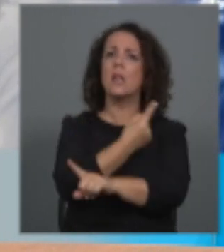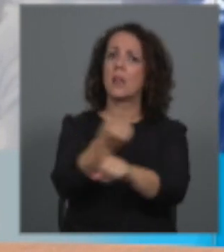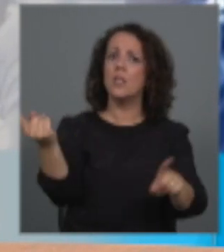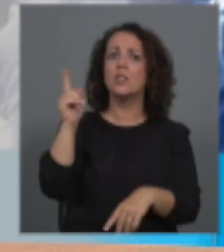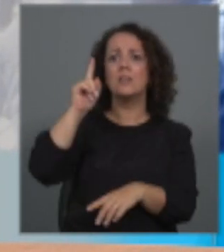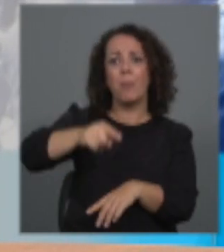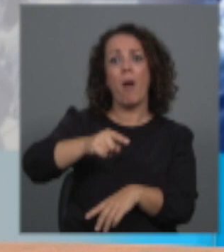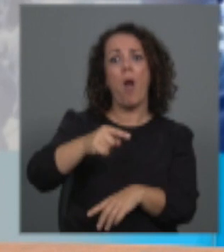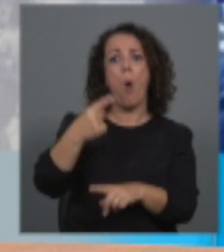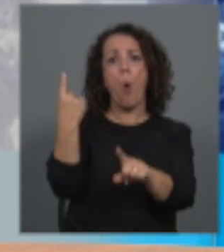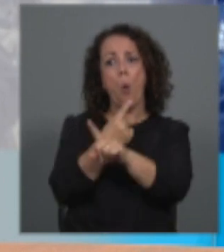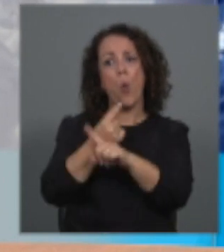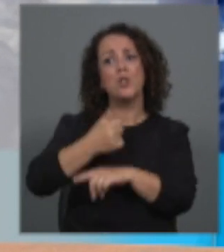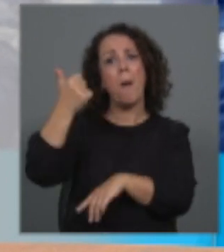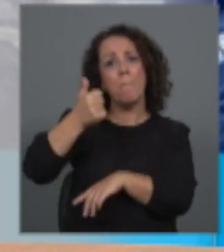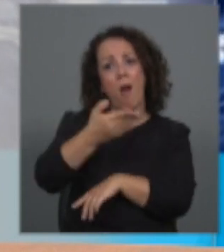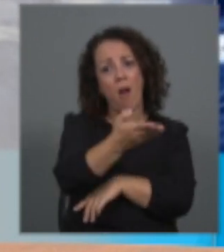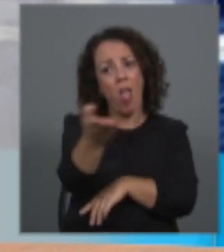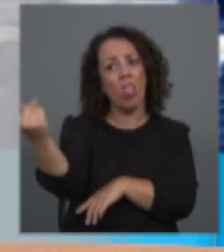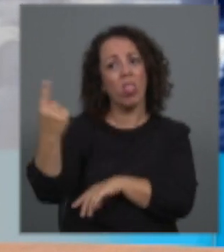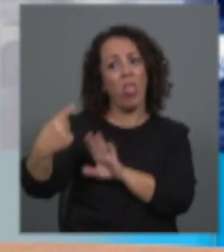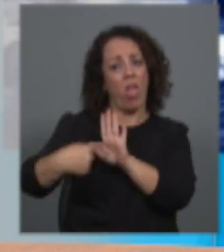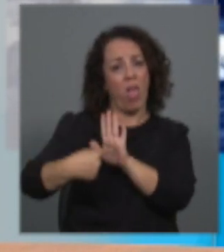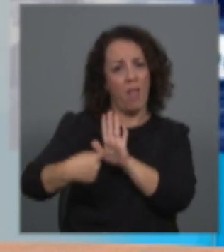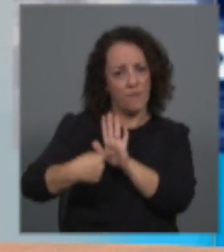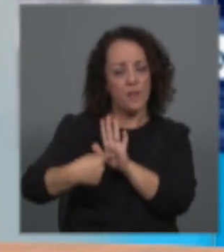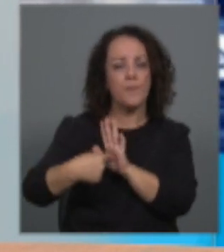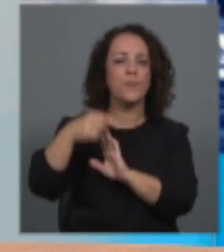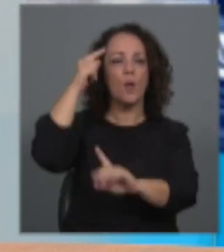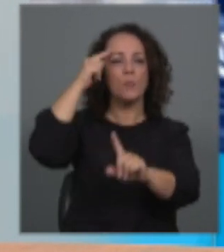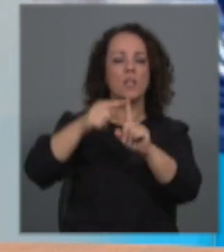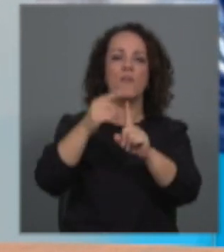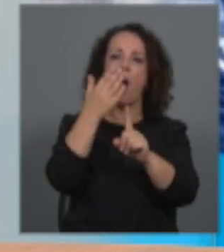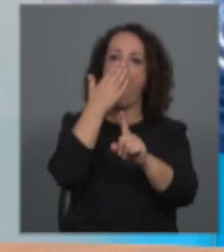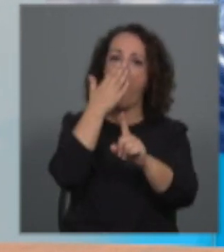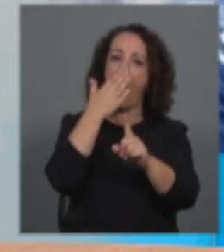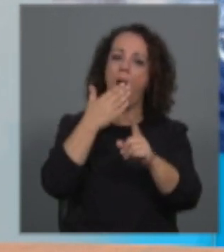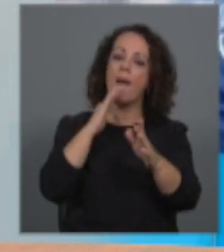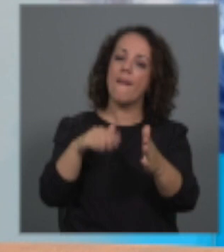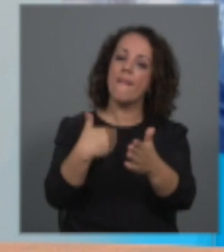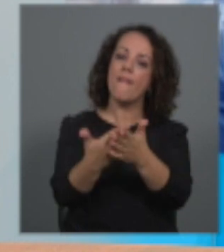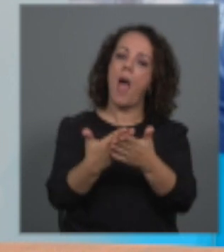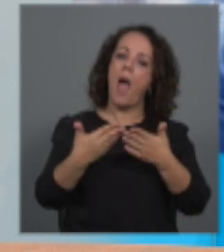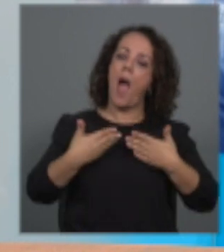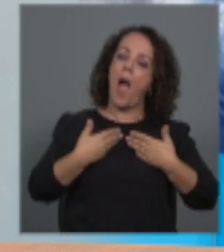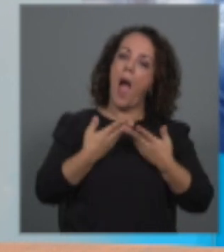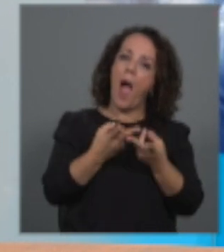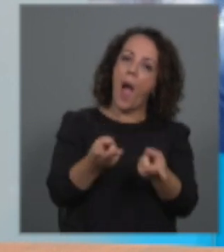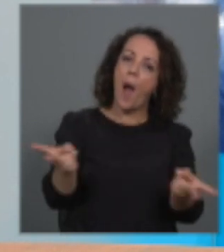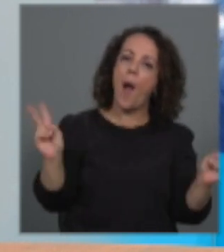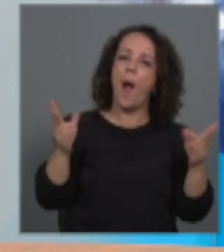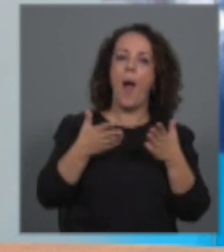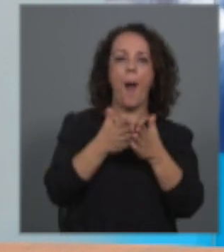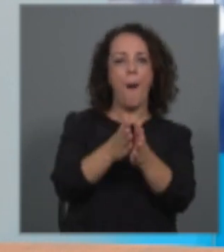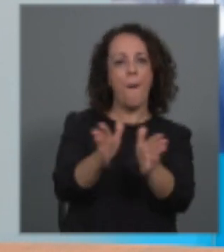deveria praticar, como forma de se abrir à palavra de Deus